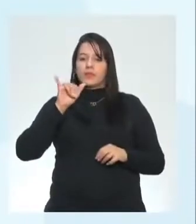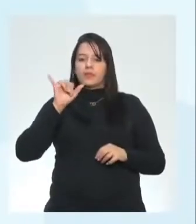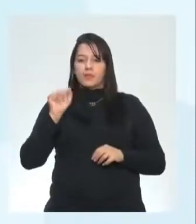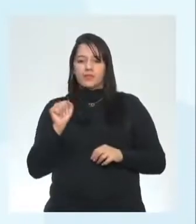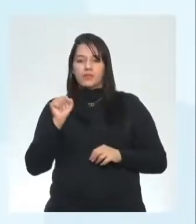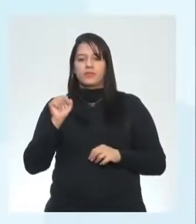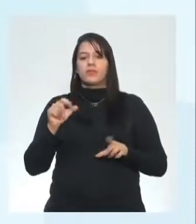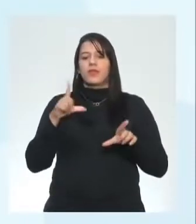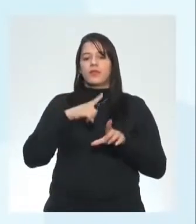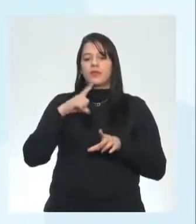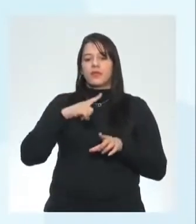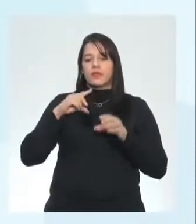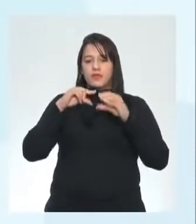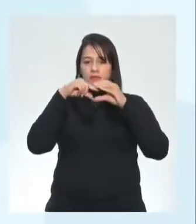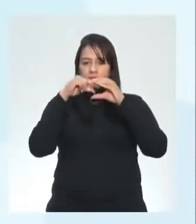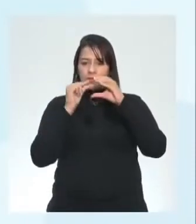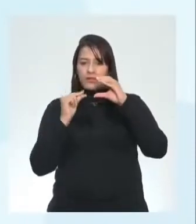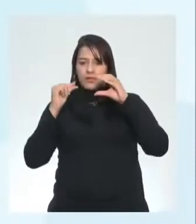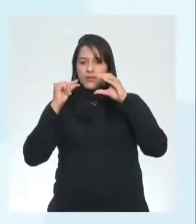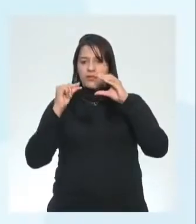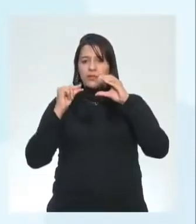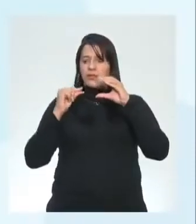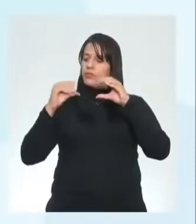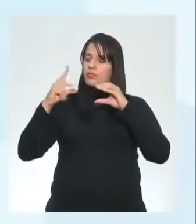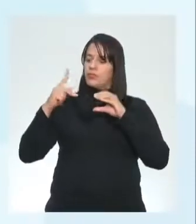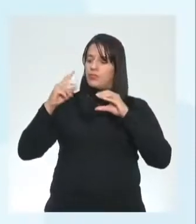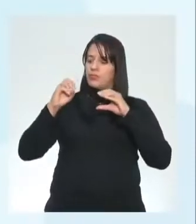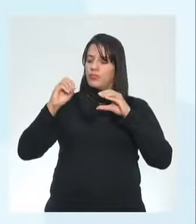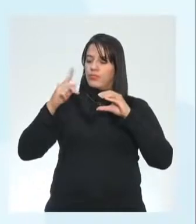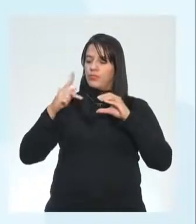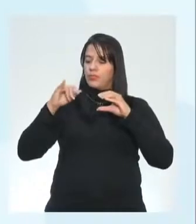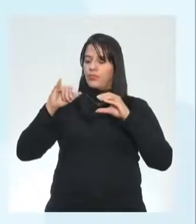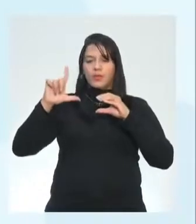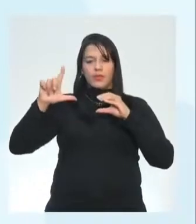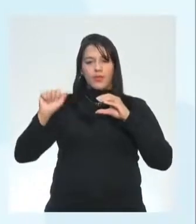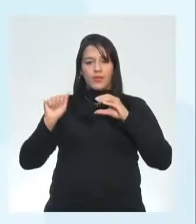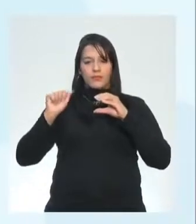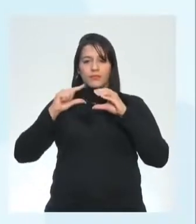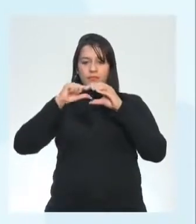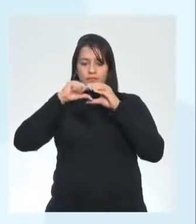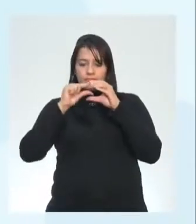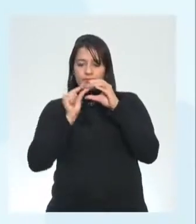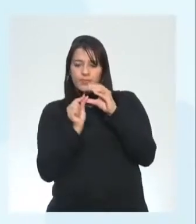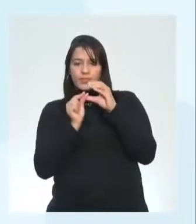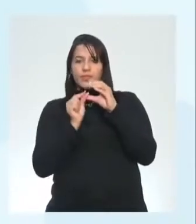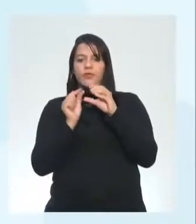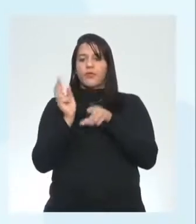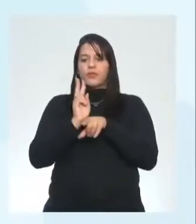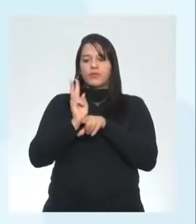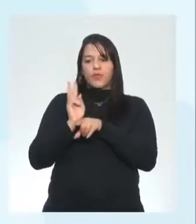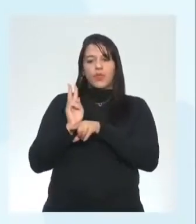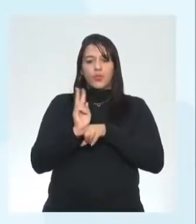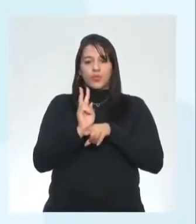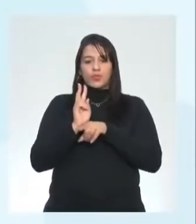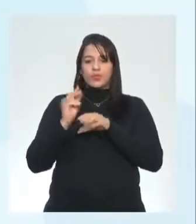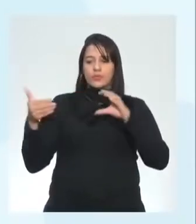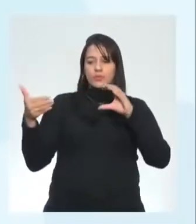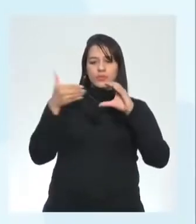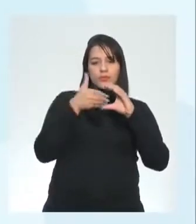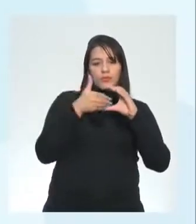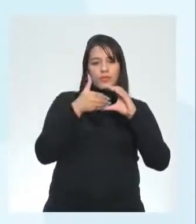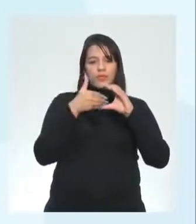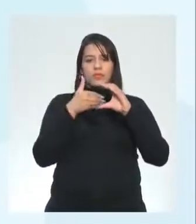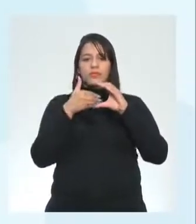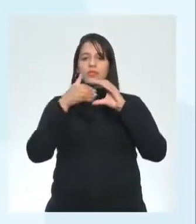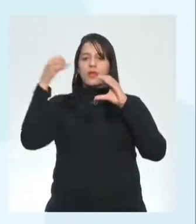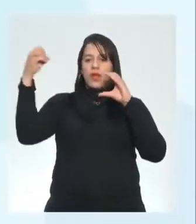uma partezinha que a gente chama de pupila, na parte central, e é justamente aí que você tem o controle, então, de entrada e